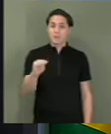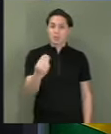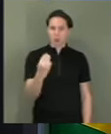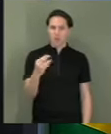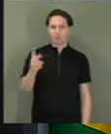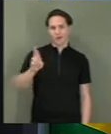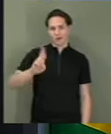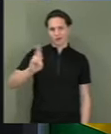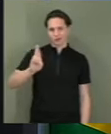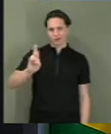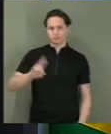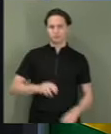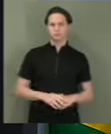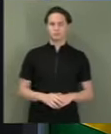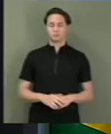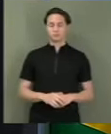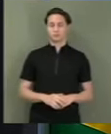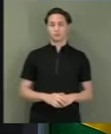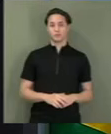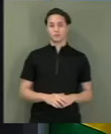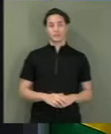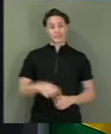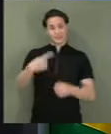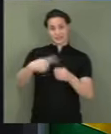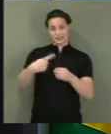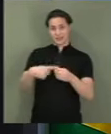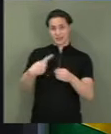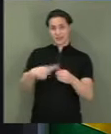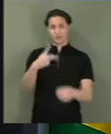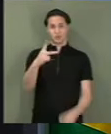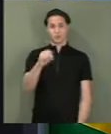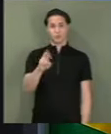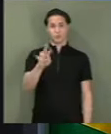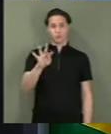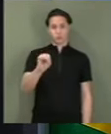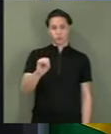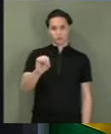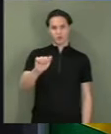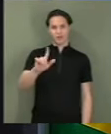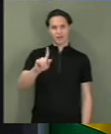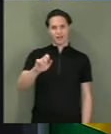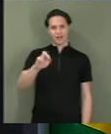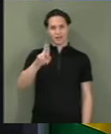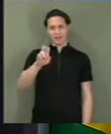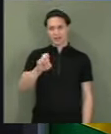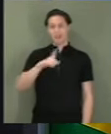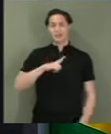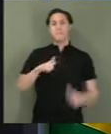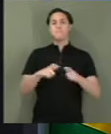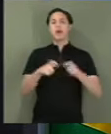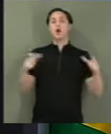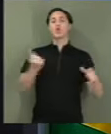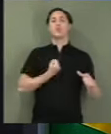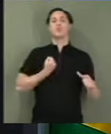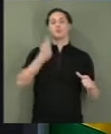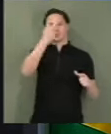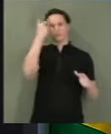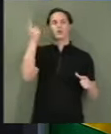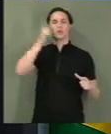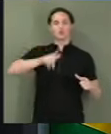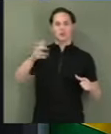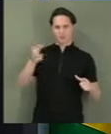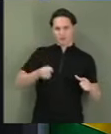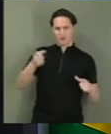reais Porto Alegre é um município com maior número de beneficiários 84